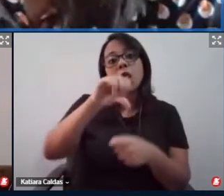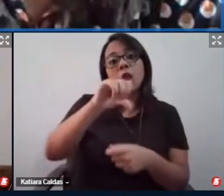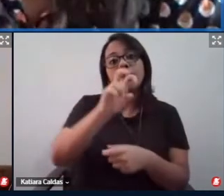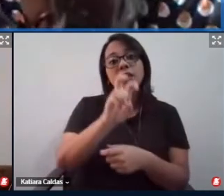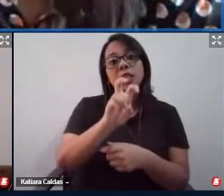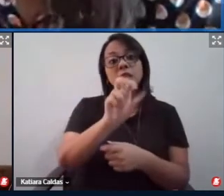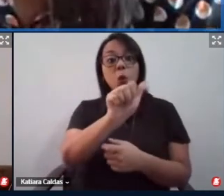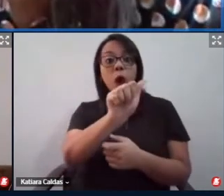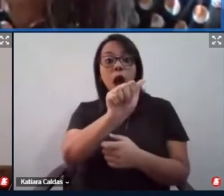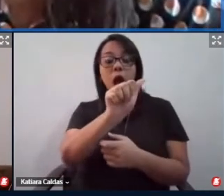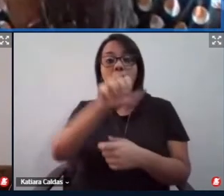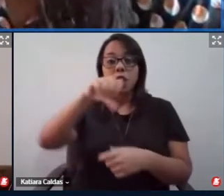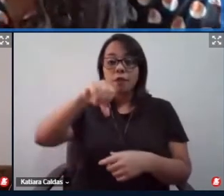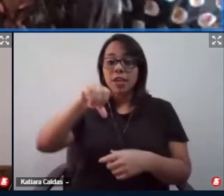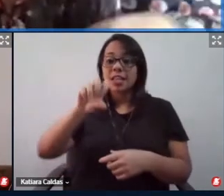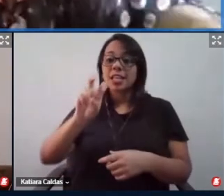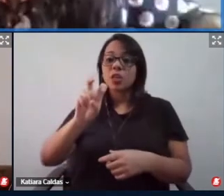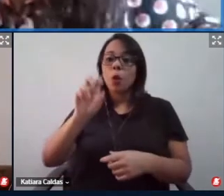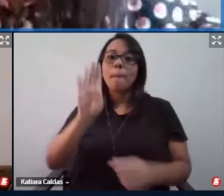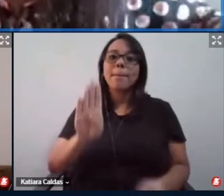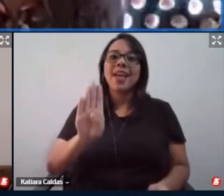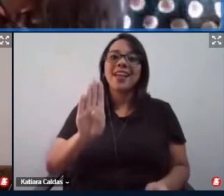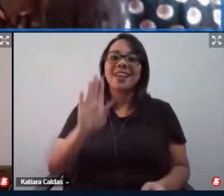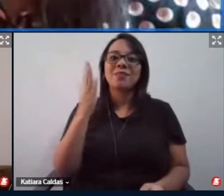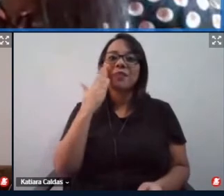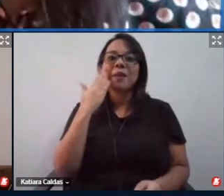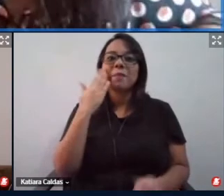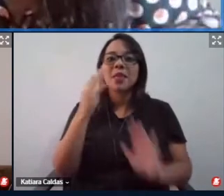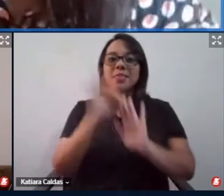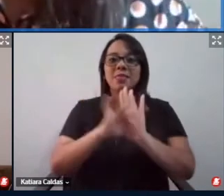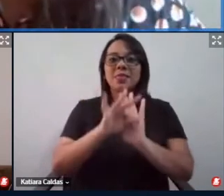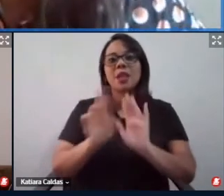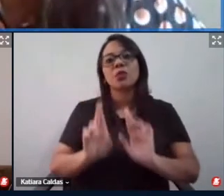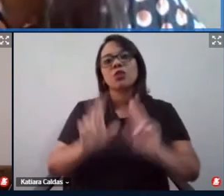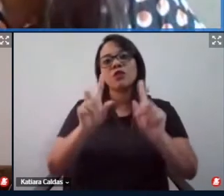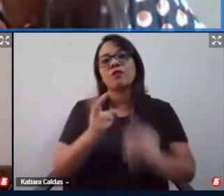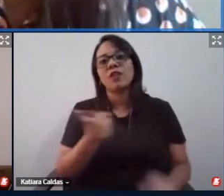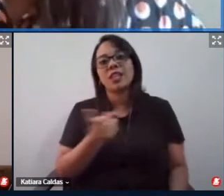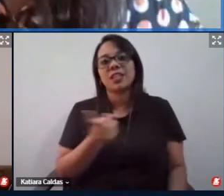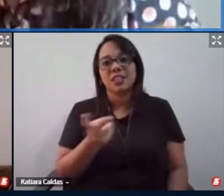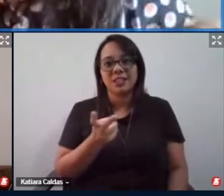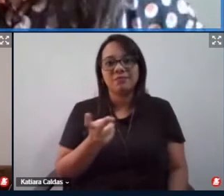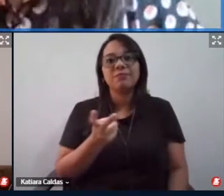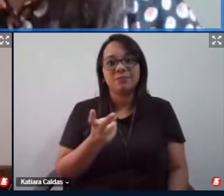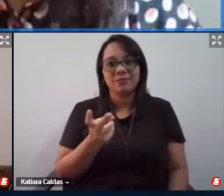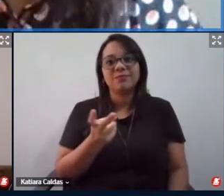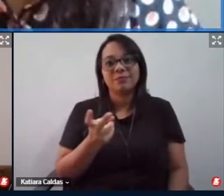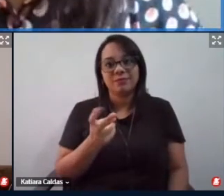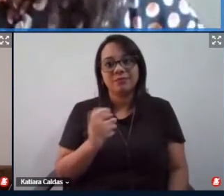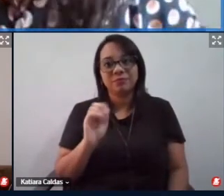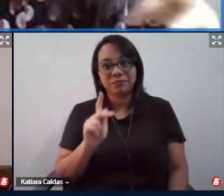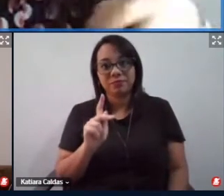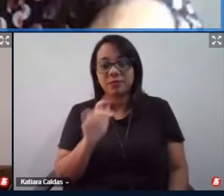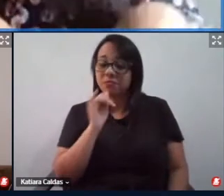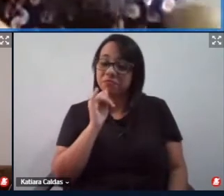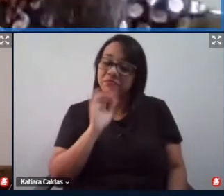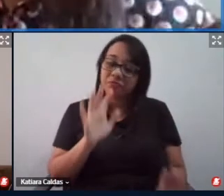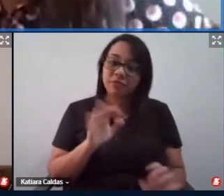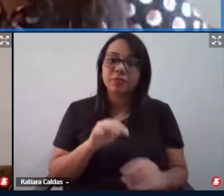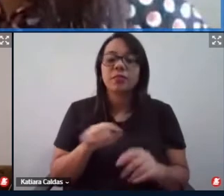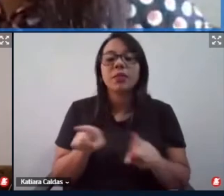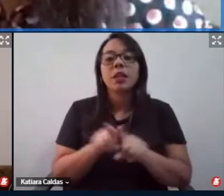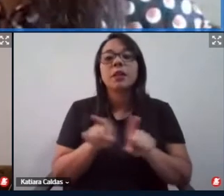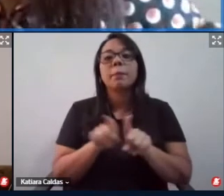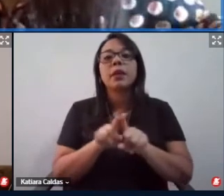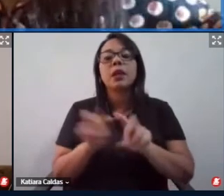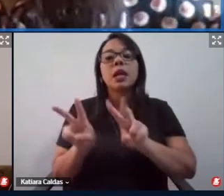95A, 95B, tá? Para que se saiba que texto tu estás falando. Depois, a citação